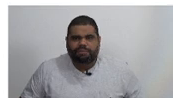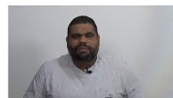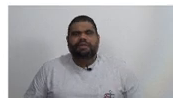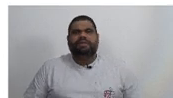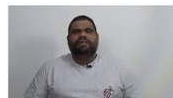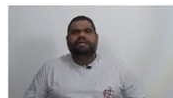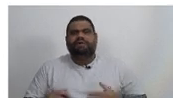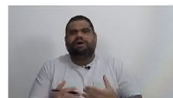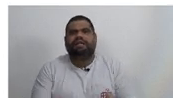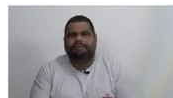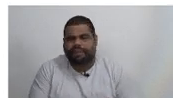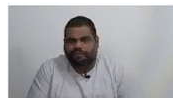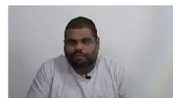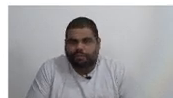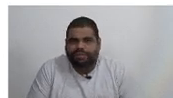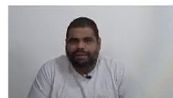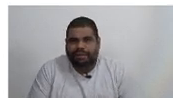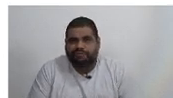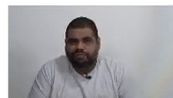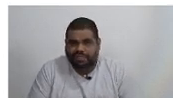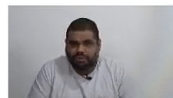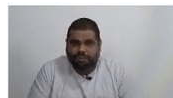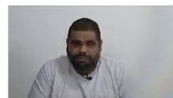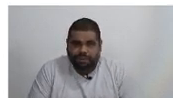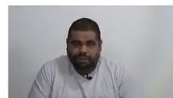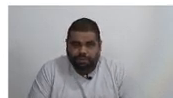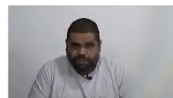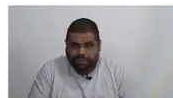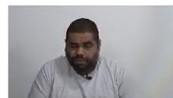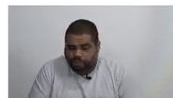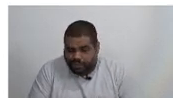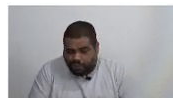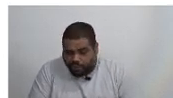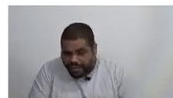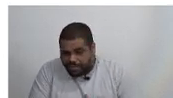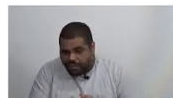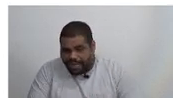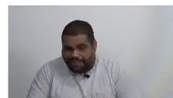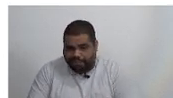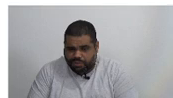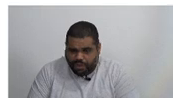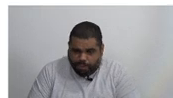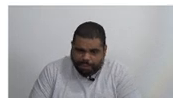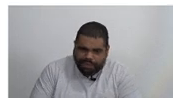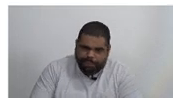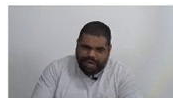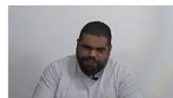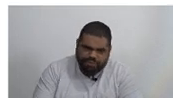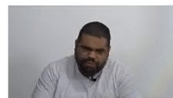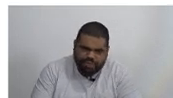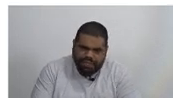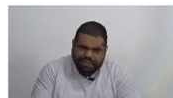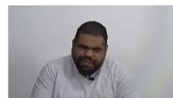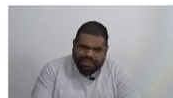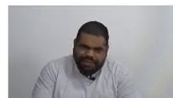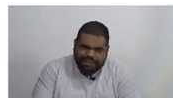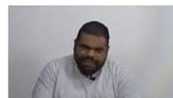y. E agora, eu vou montar a minha função do segundo grau. Qual é a jogada, pessoal? Primeiro